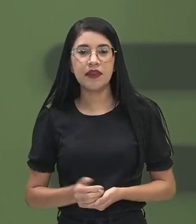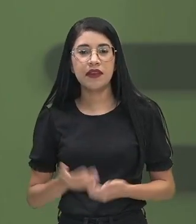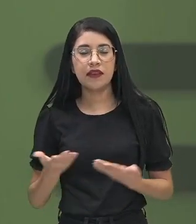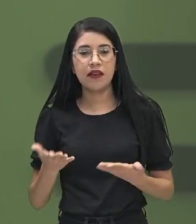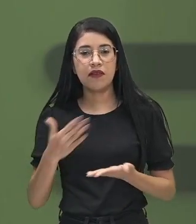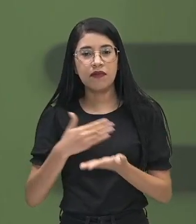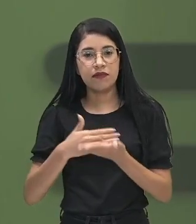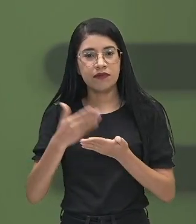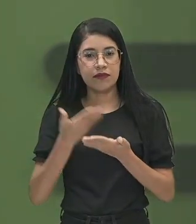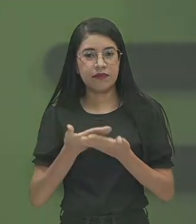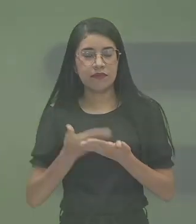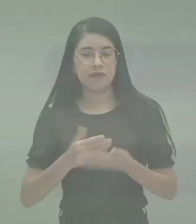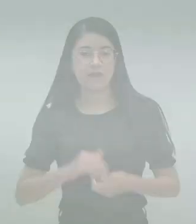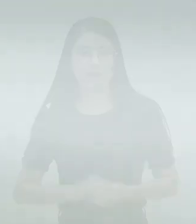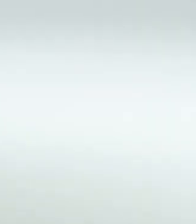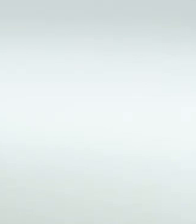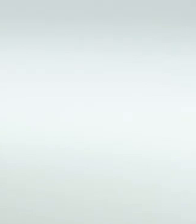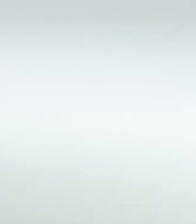vamos para a nossa aula.